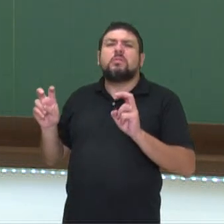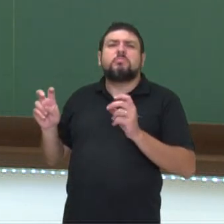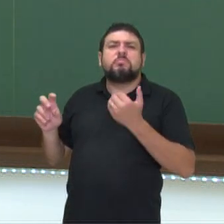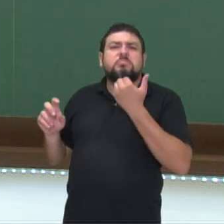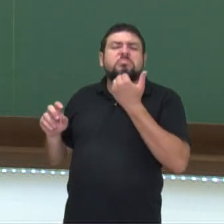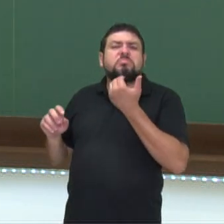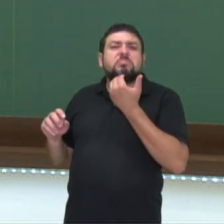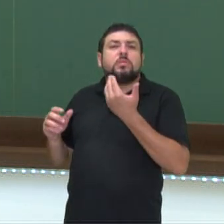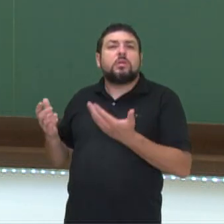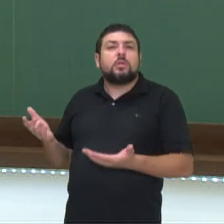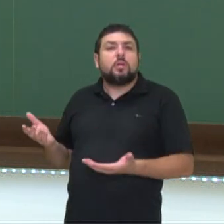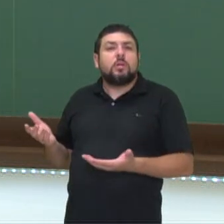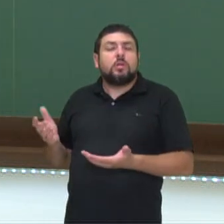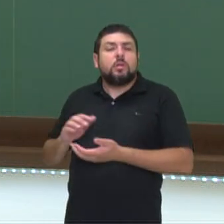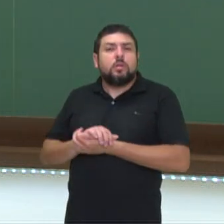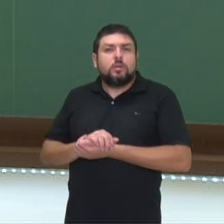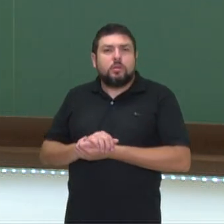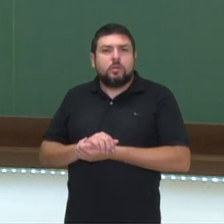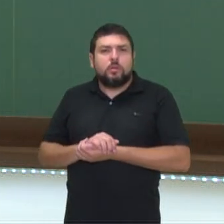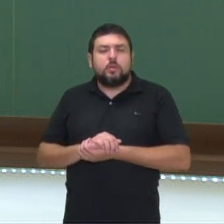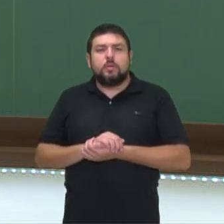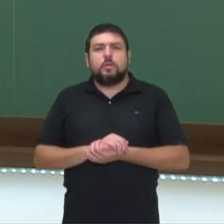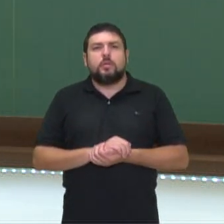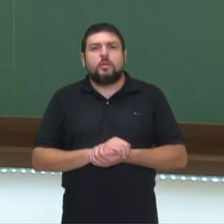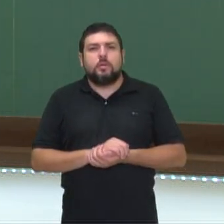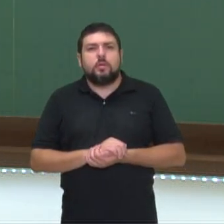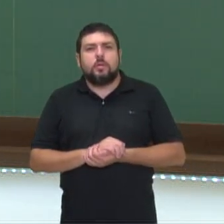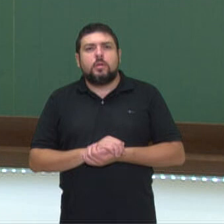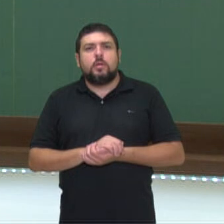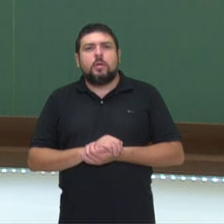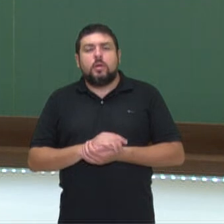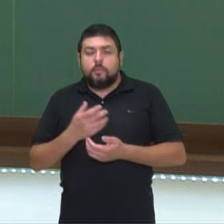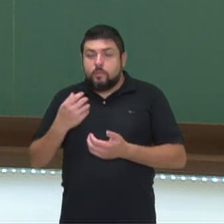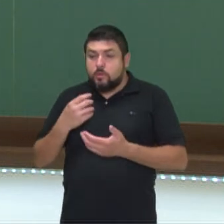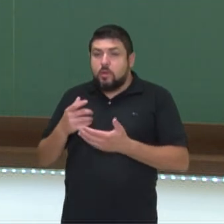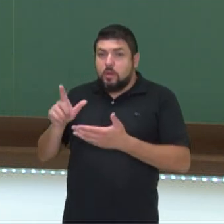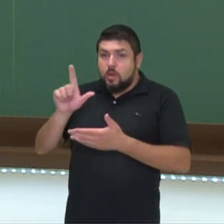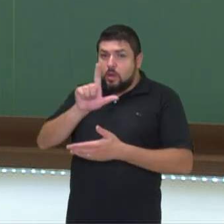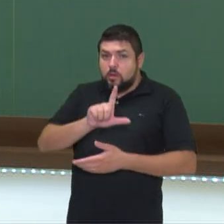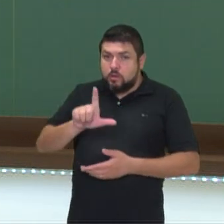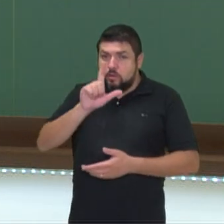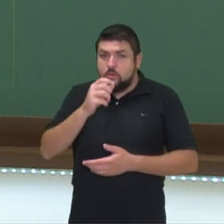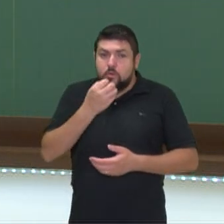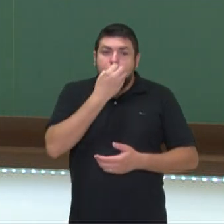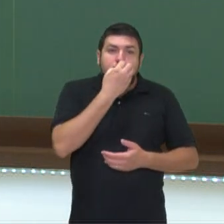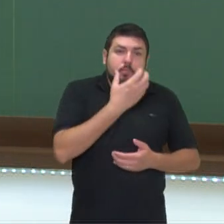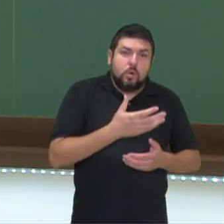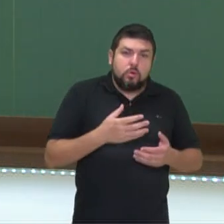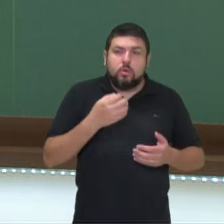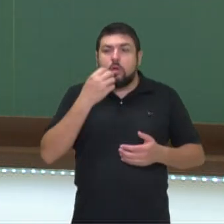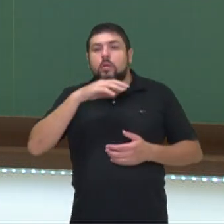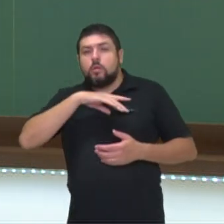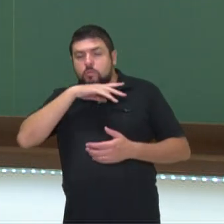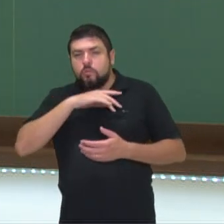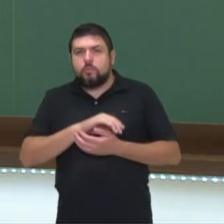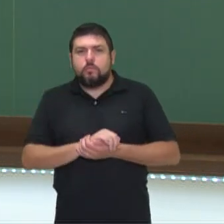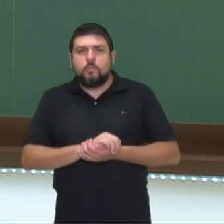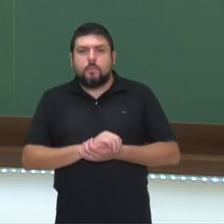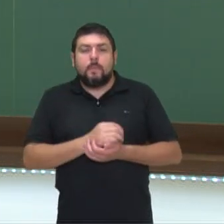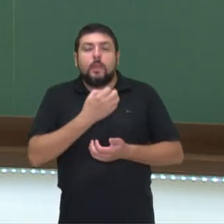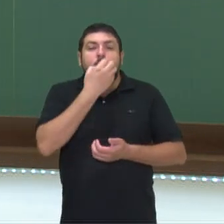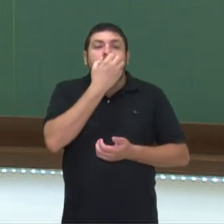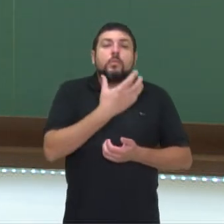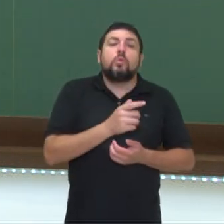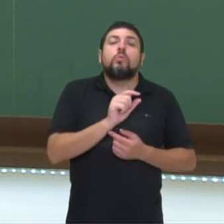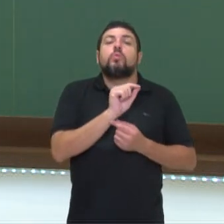né? Podemos dividir livros dessa forma: bons ou ruins, uma literatura boa ou ruim. A boa é aquela que serve para todas